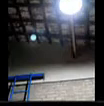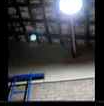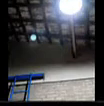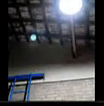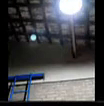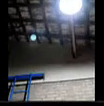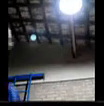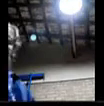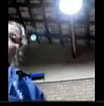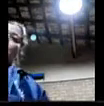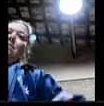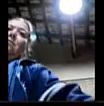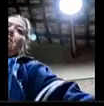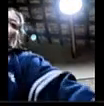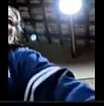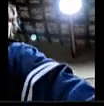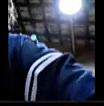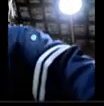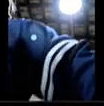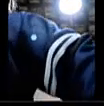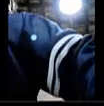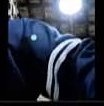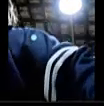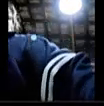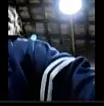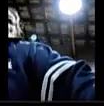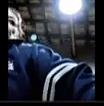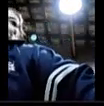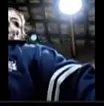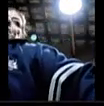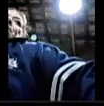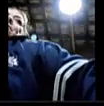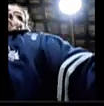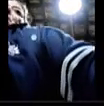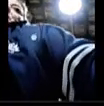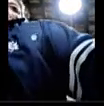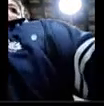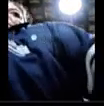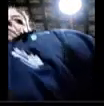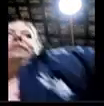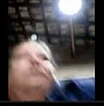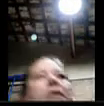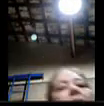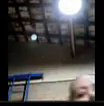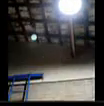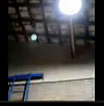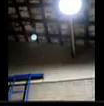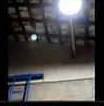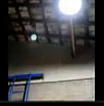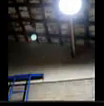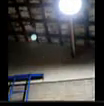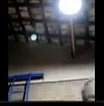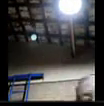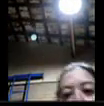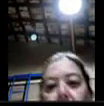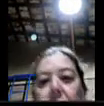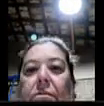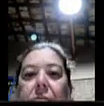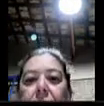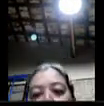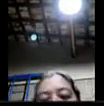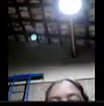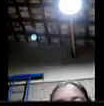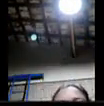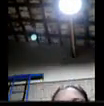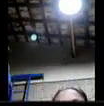o Van Gogh, que tinha dislexia. Então, são pessoas que... São gênios, né? Que tinham dislexia. Então, a gente mostra para a criança que